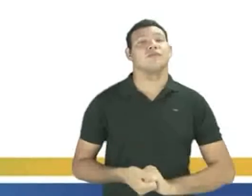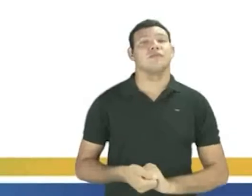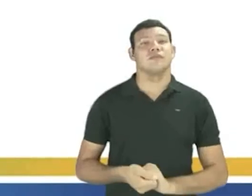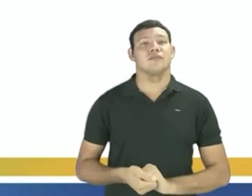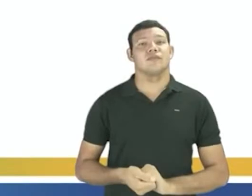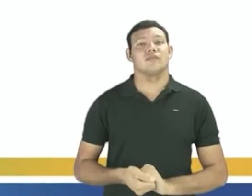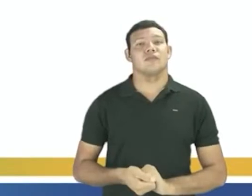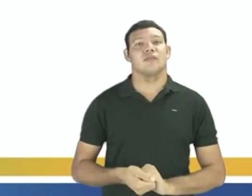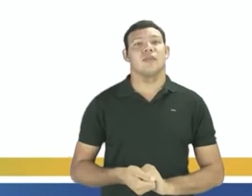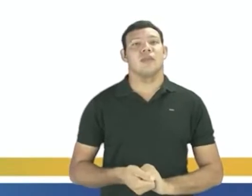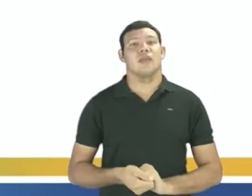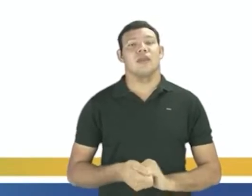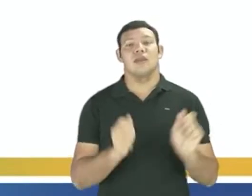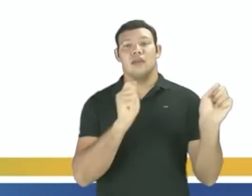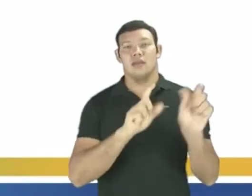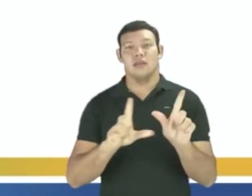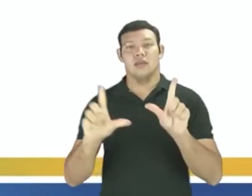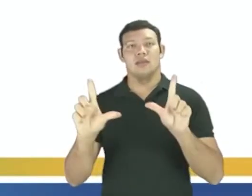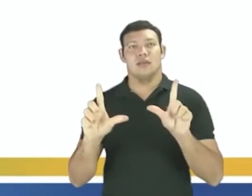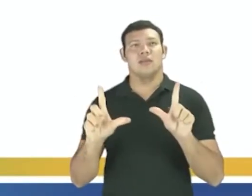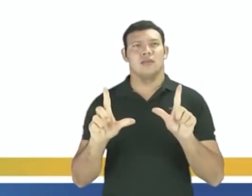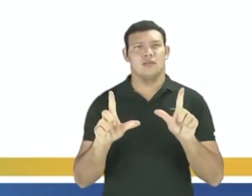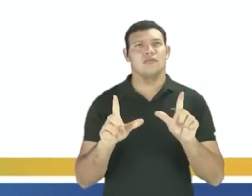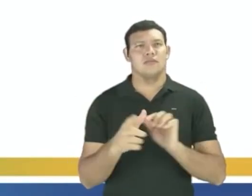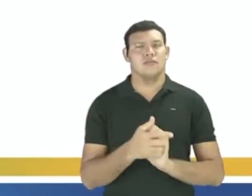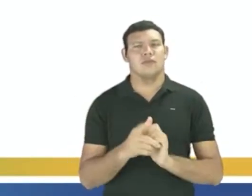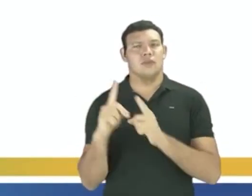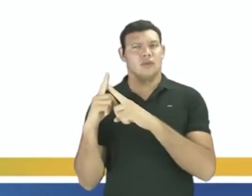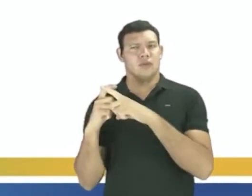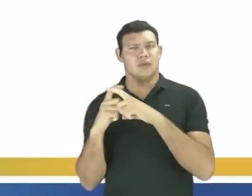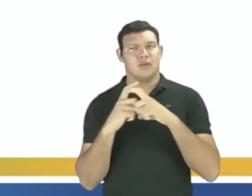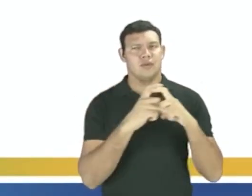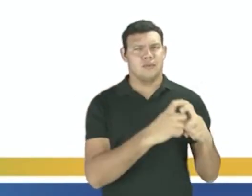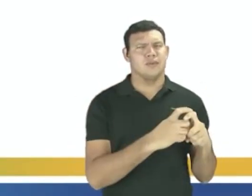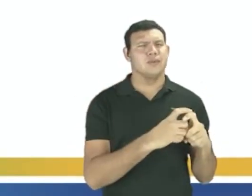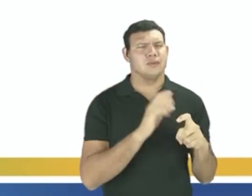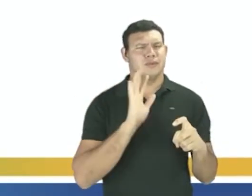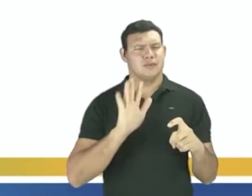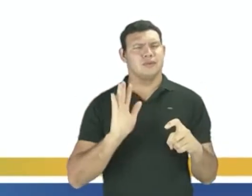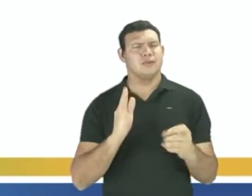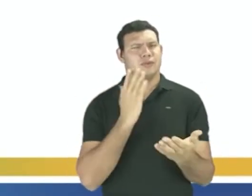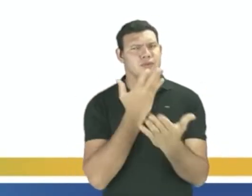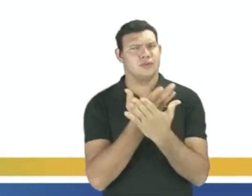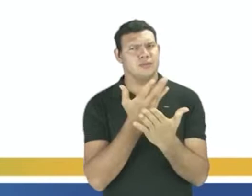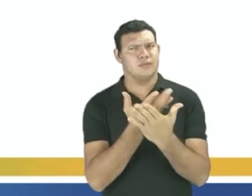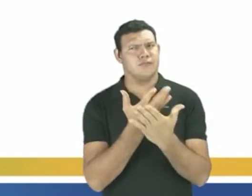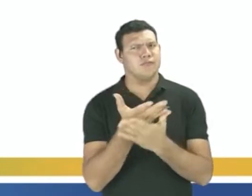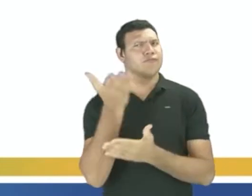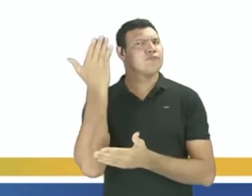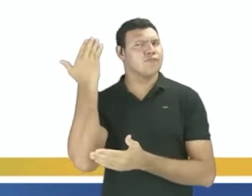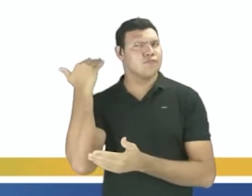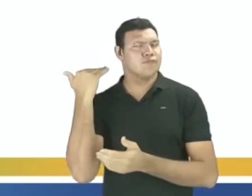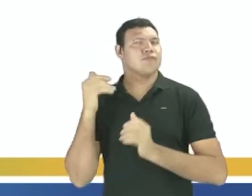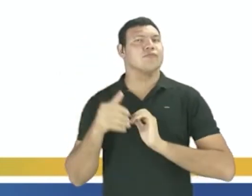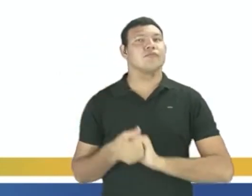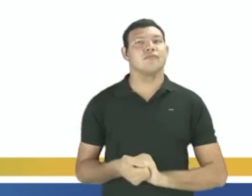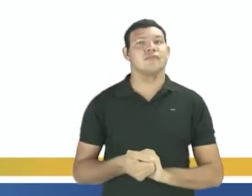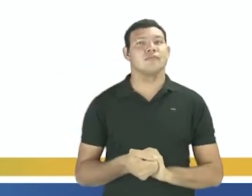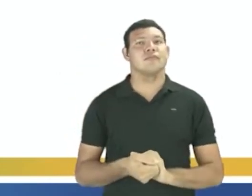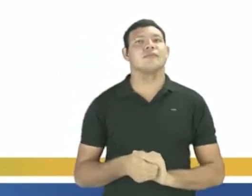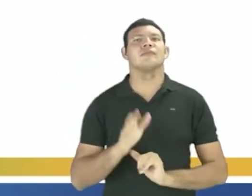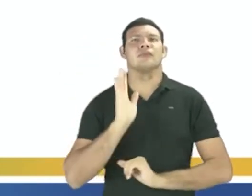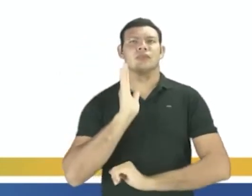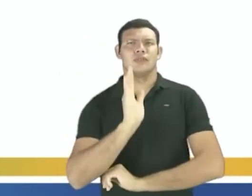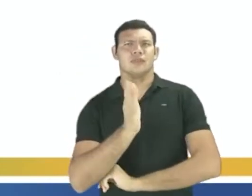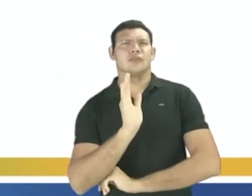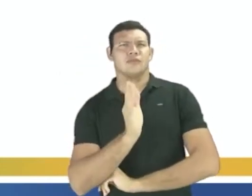Os polinômios, certamente você já conheceu de algumas séries anteriores, mas já vimos